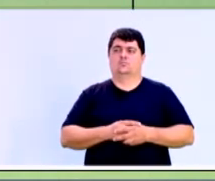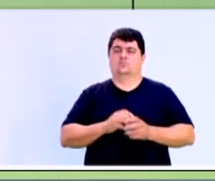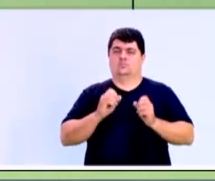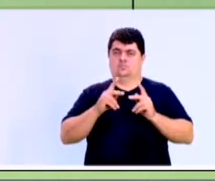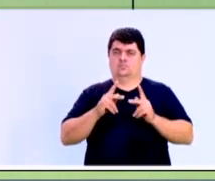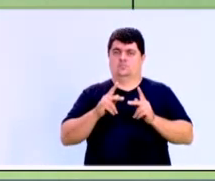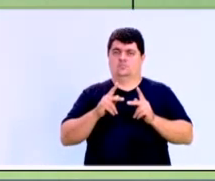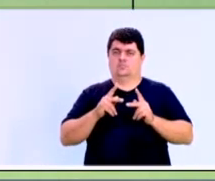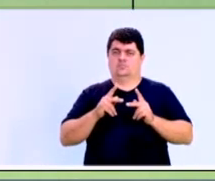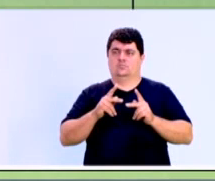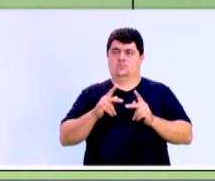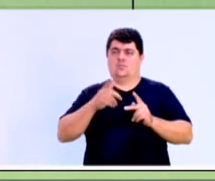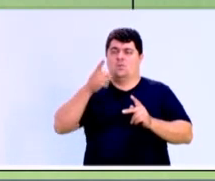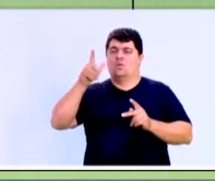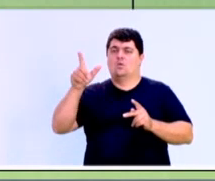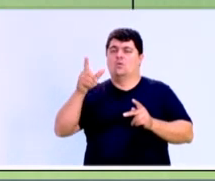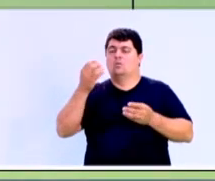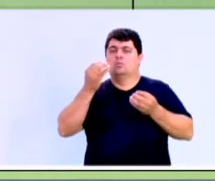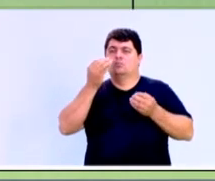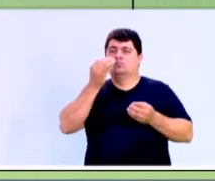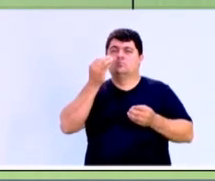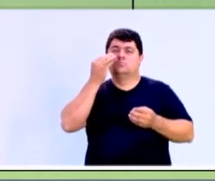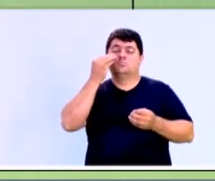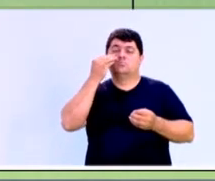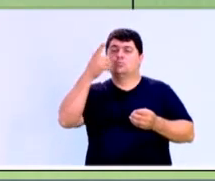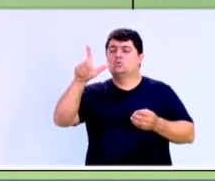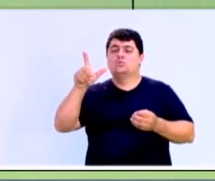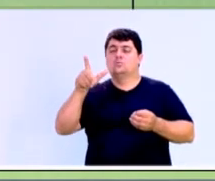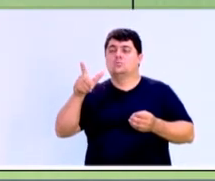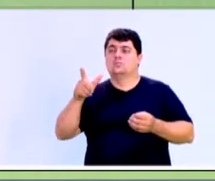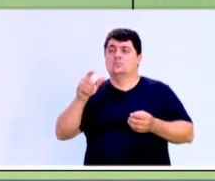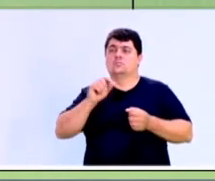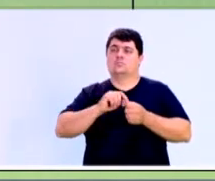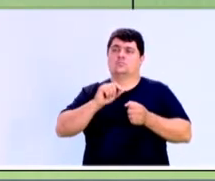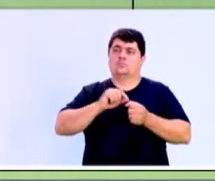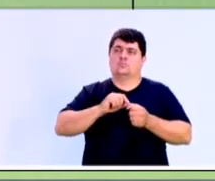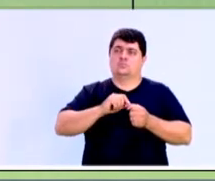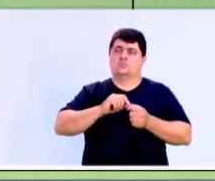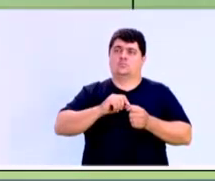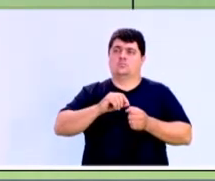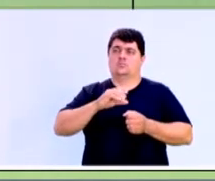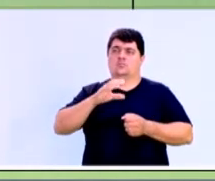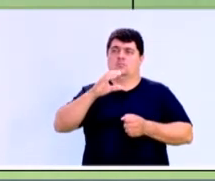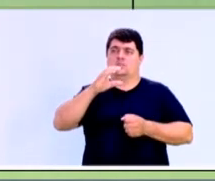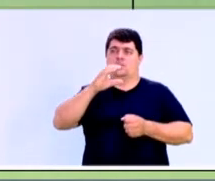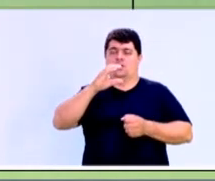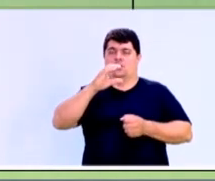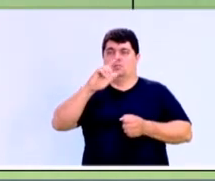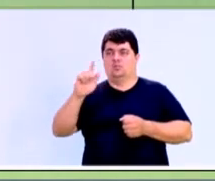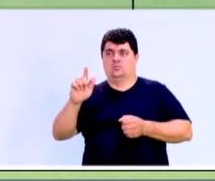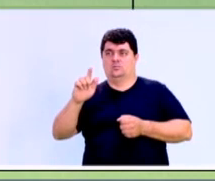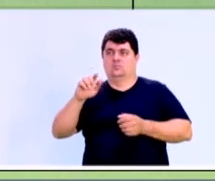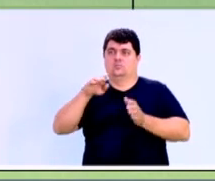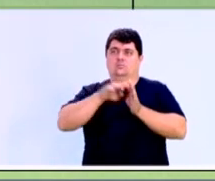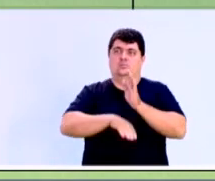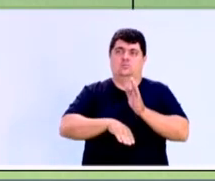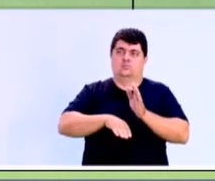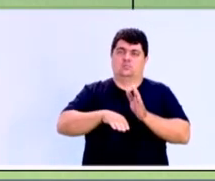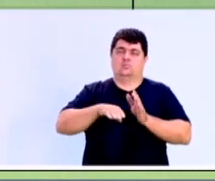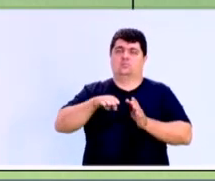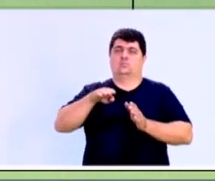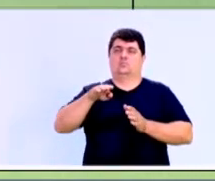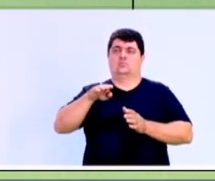Correto? Qual outra forma de fazer o saldo em tesouraria? É pegar o capital de giro, né? Isso. Menos